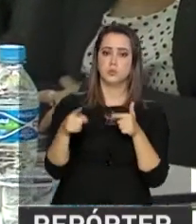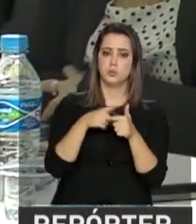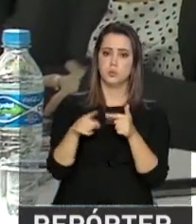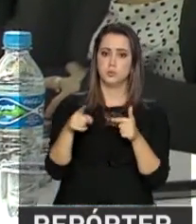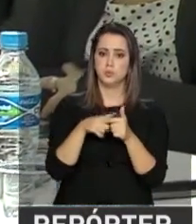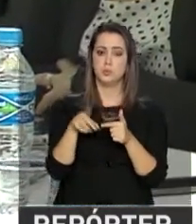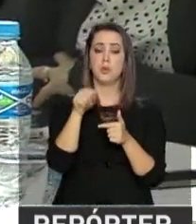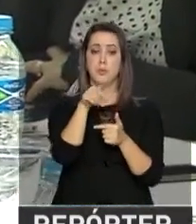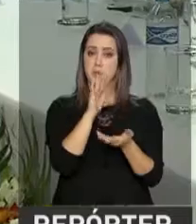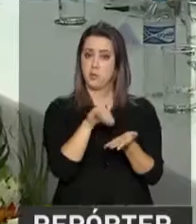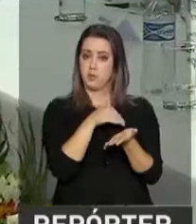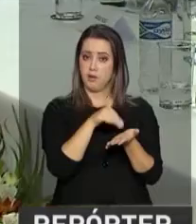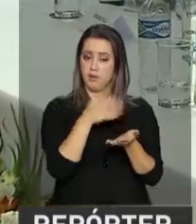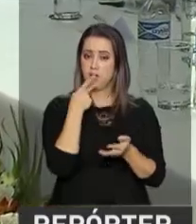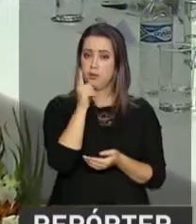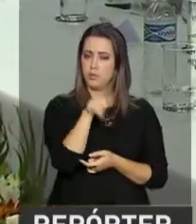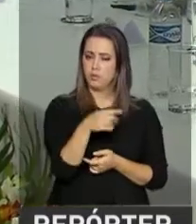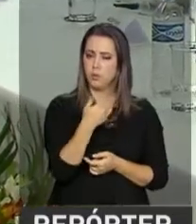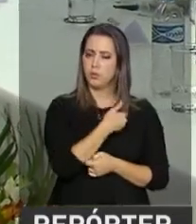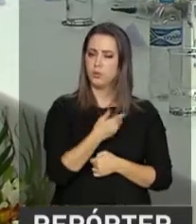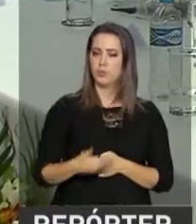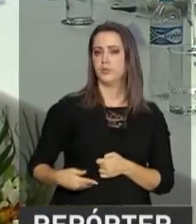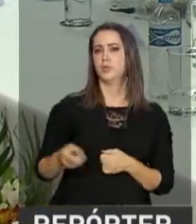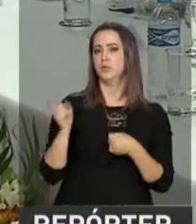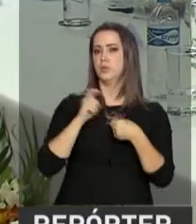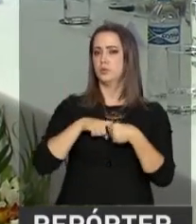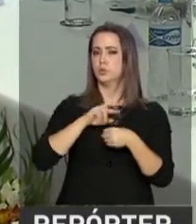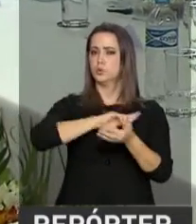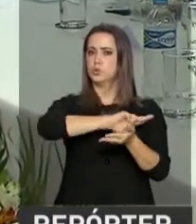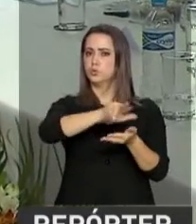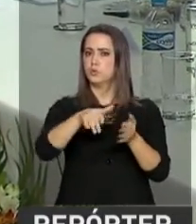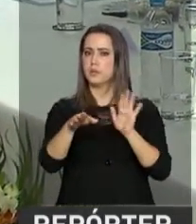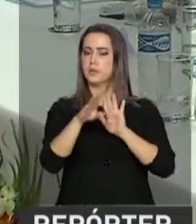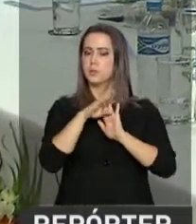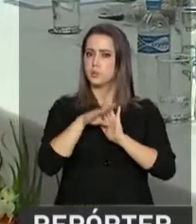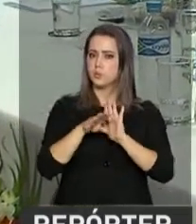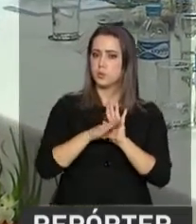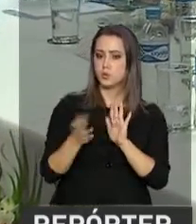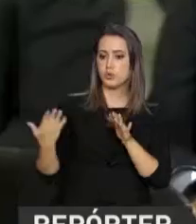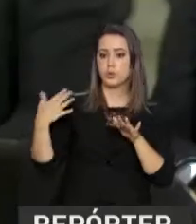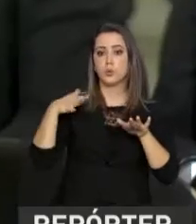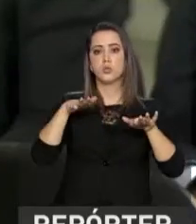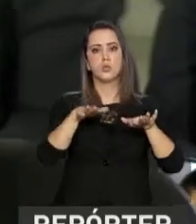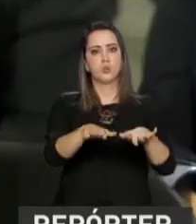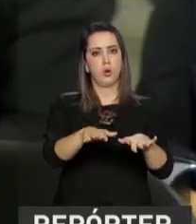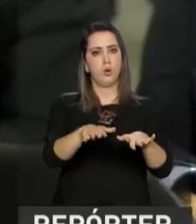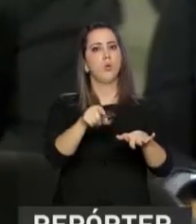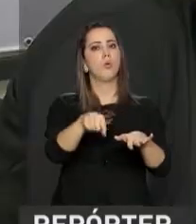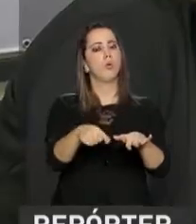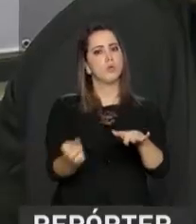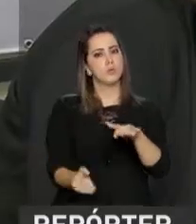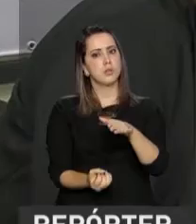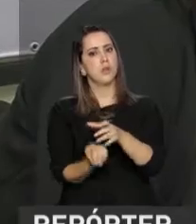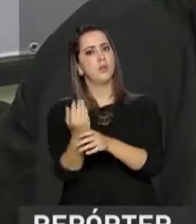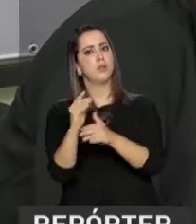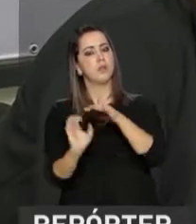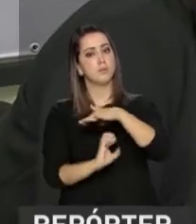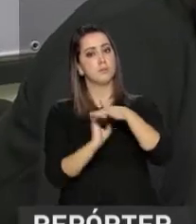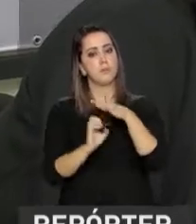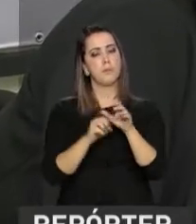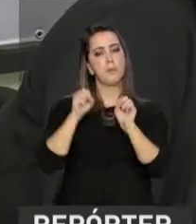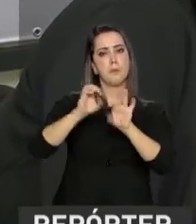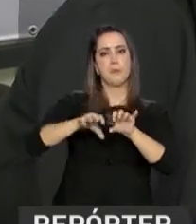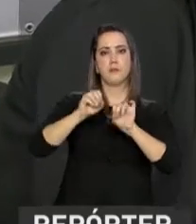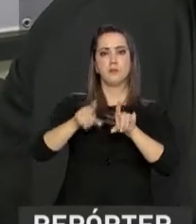disse que o governo retomou este ano vários projetos de inclusão empreendedorismo cultura e educação